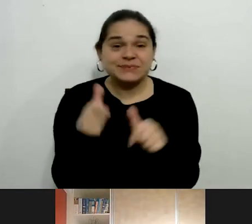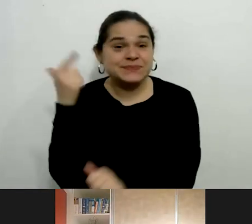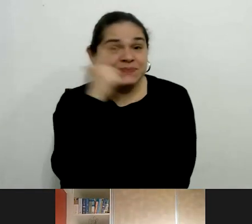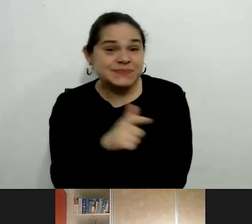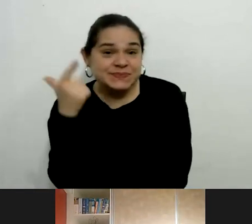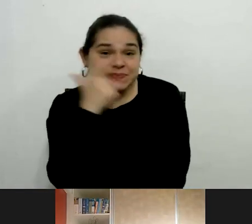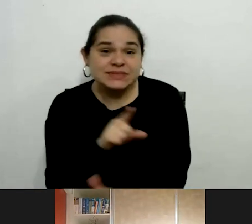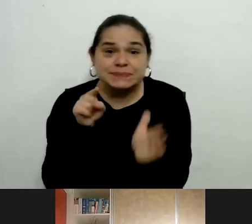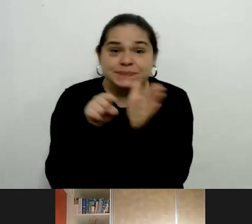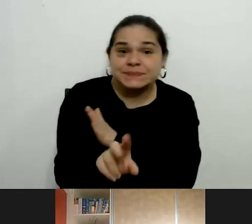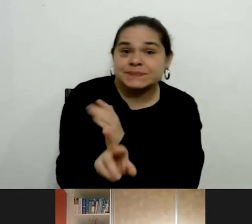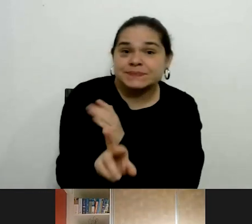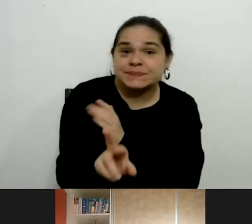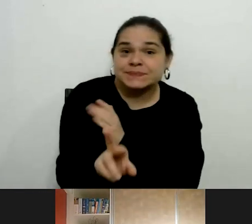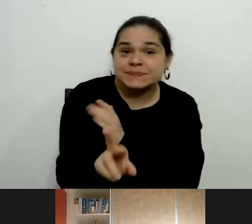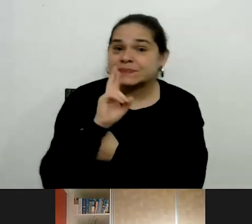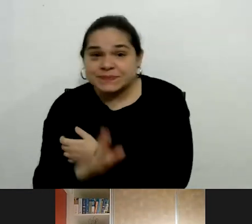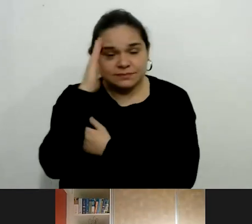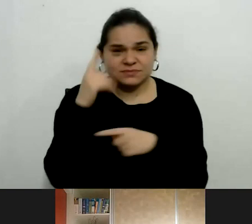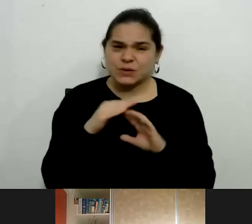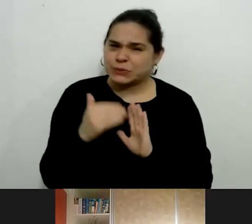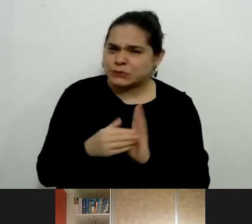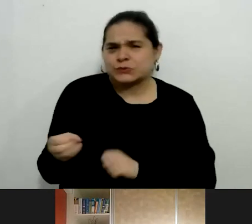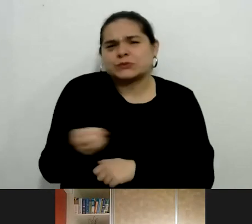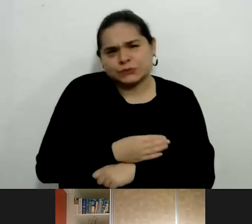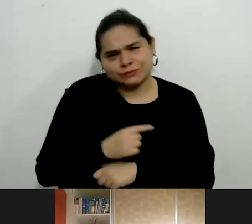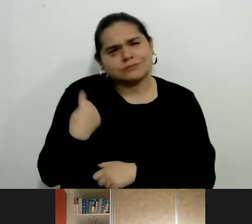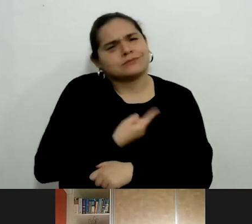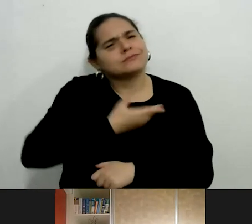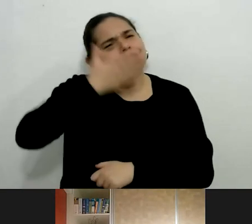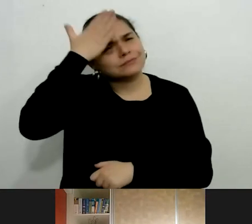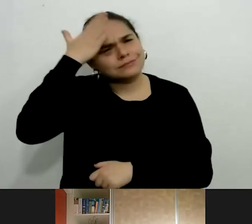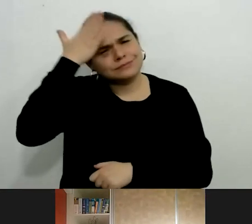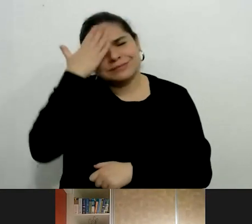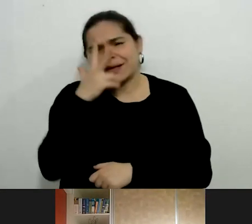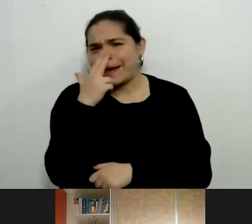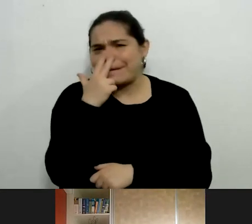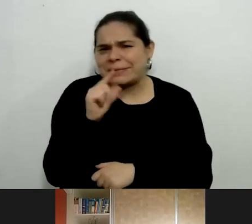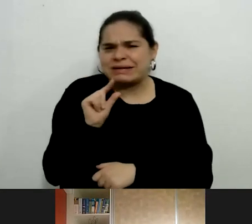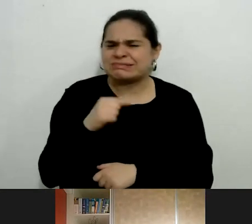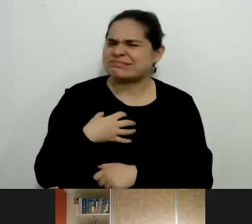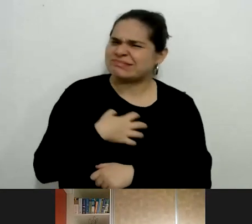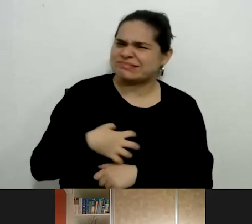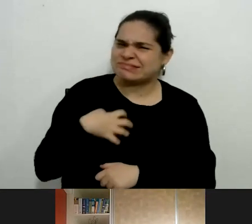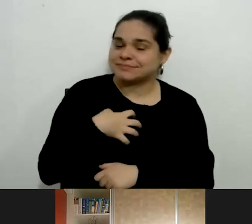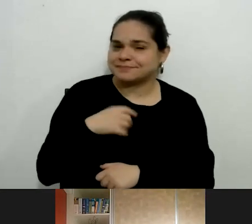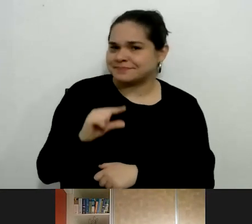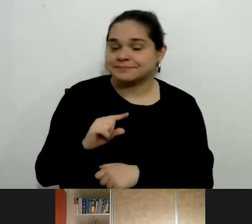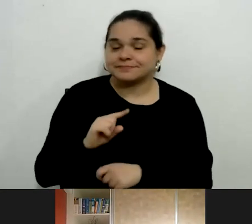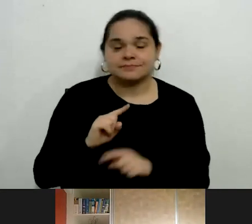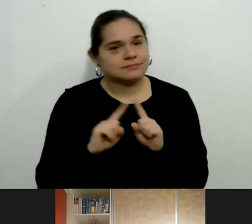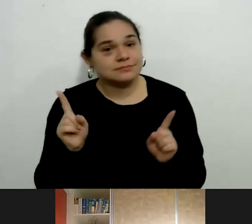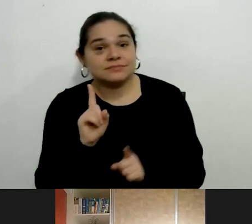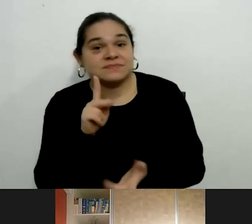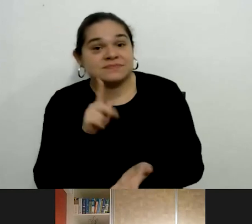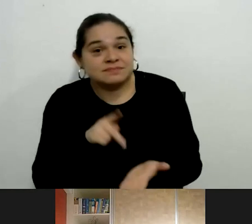perguntar e é muito novo. A gente entende que é muito novo, nesse momento até parece talvez um incômodo, mas quando isso for parte